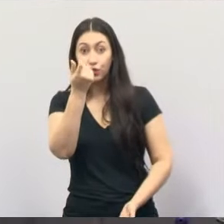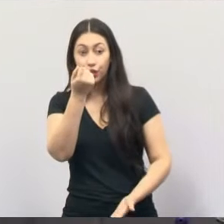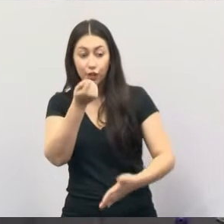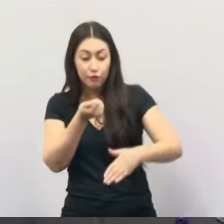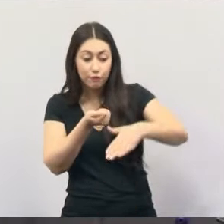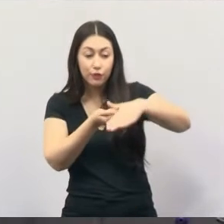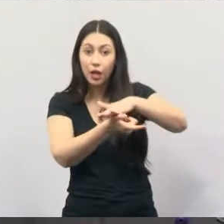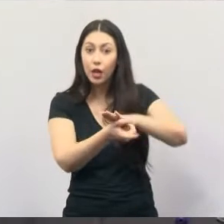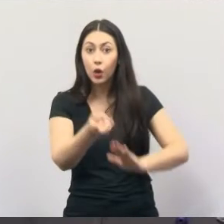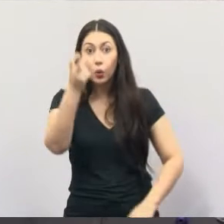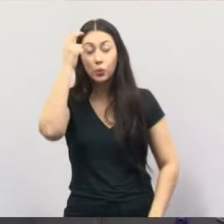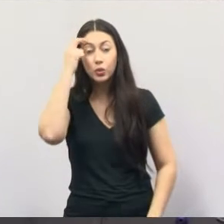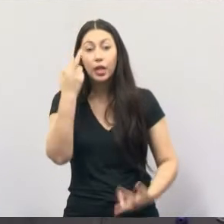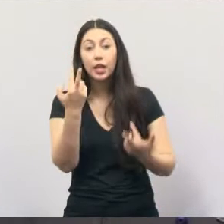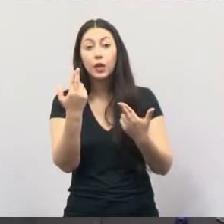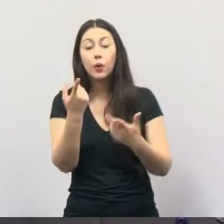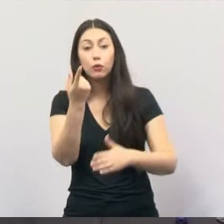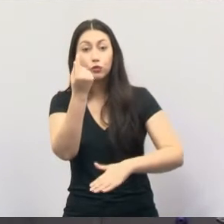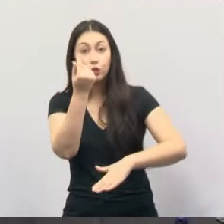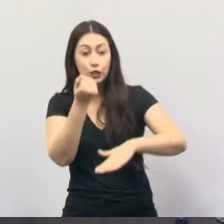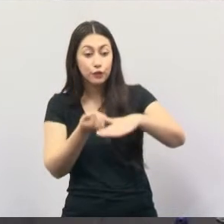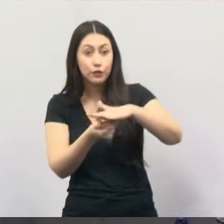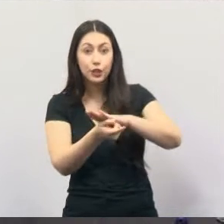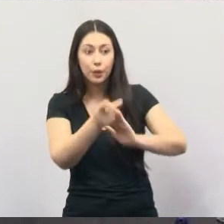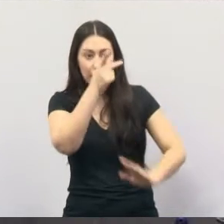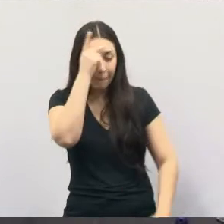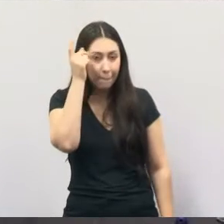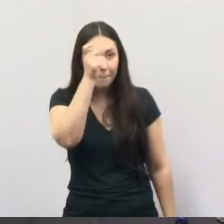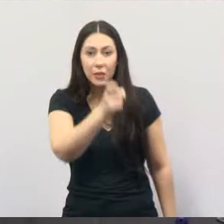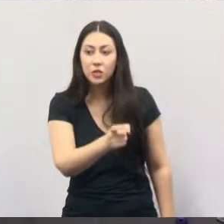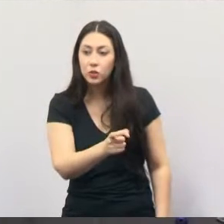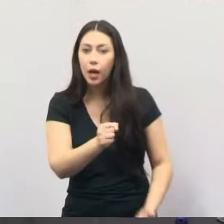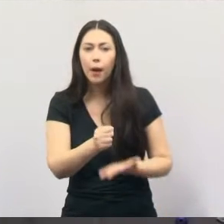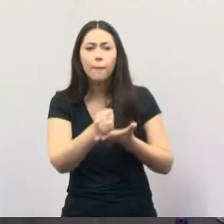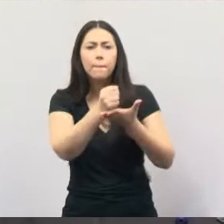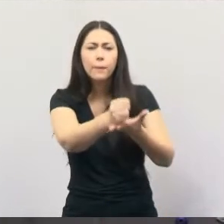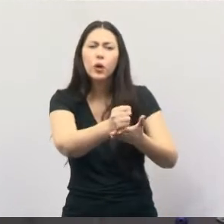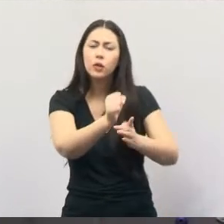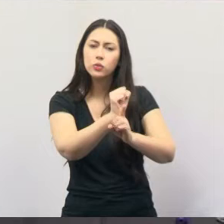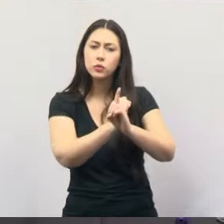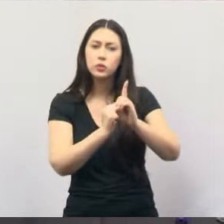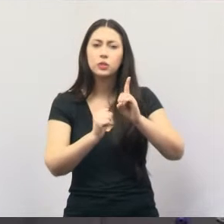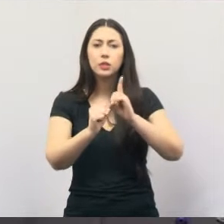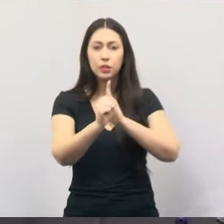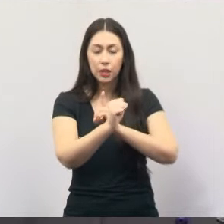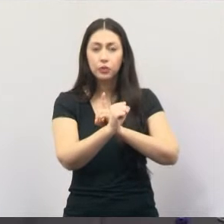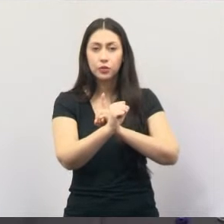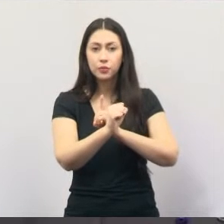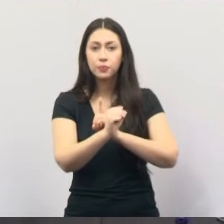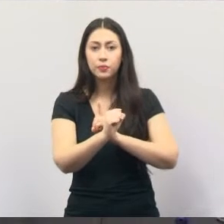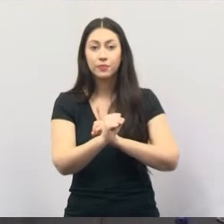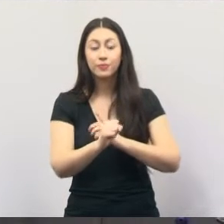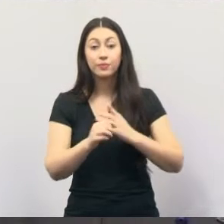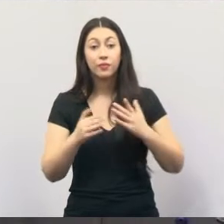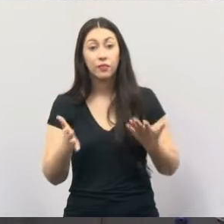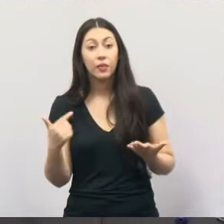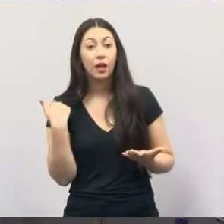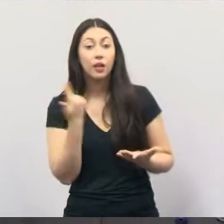Investir em cultura é investir em pessoas. Investir em cultura é investir na sociedade. E não tem